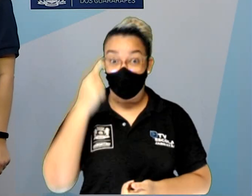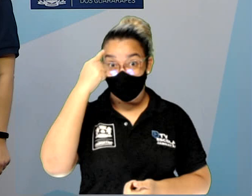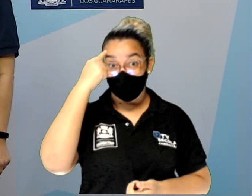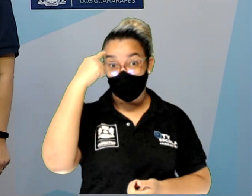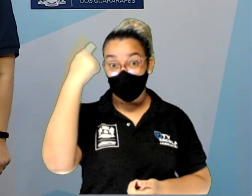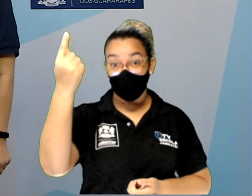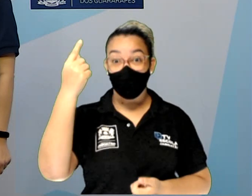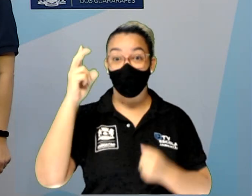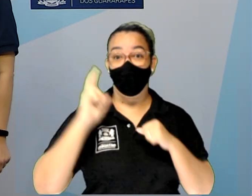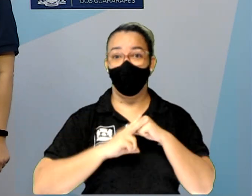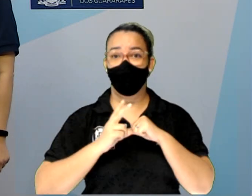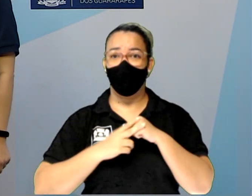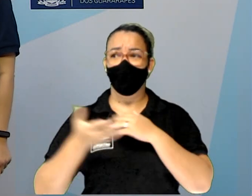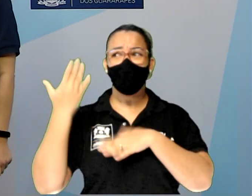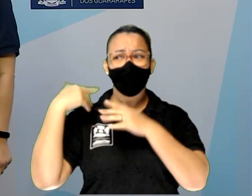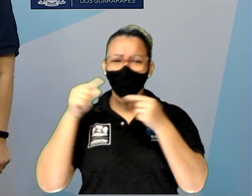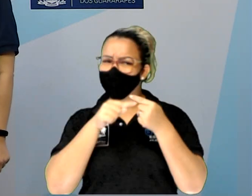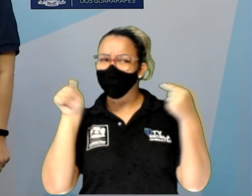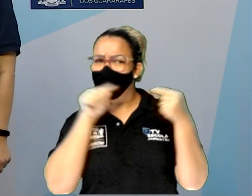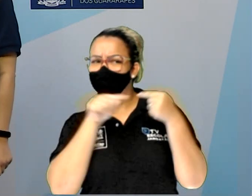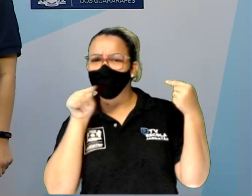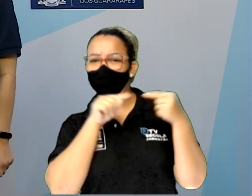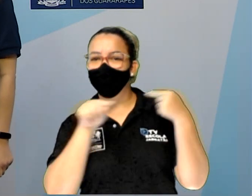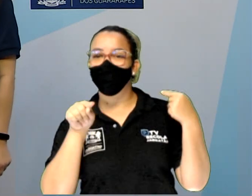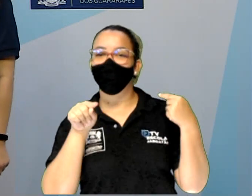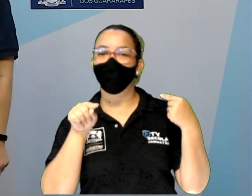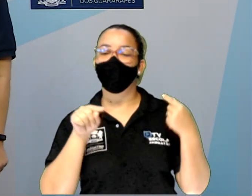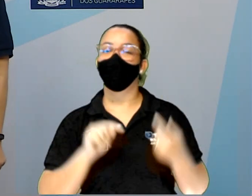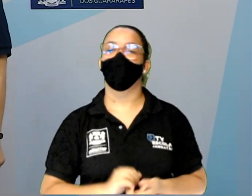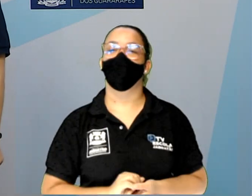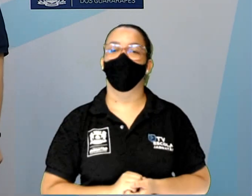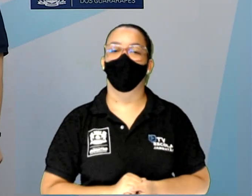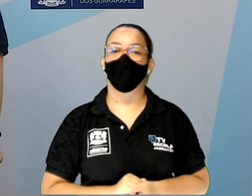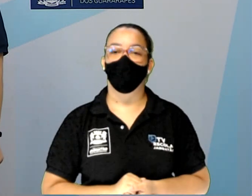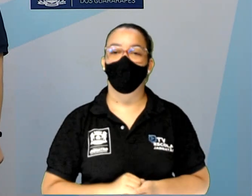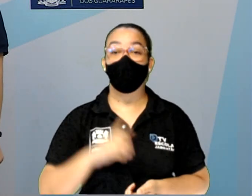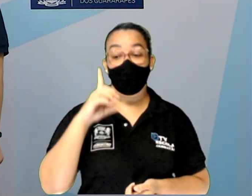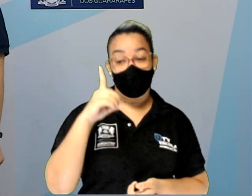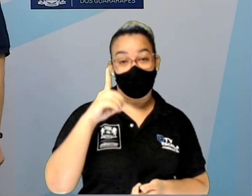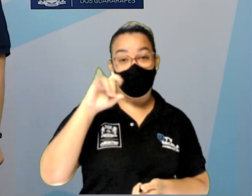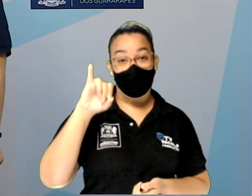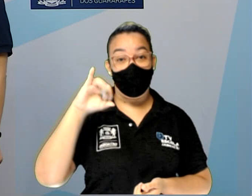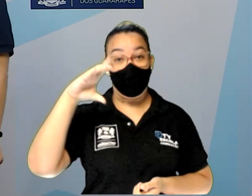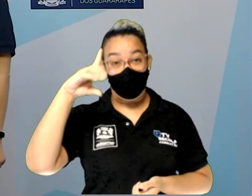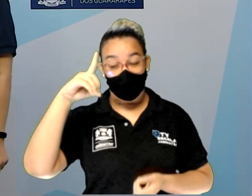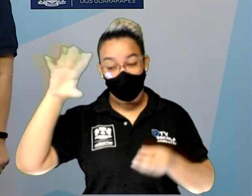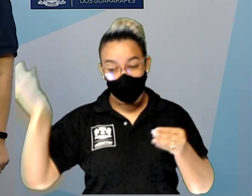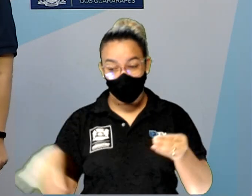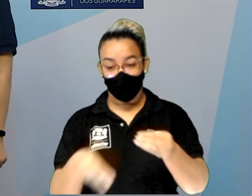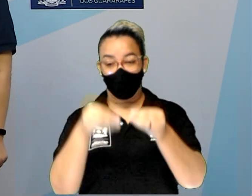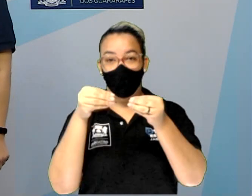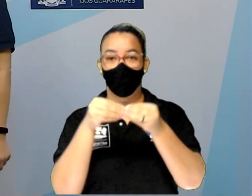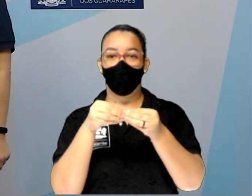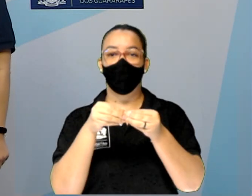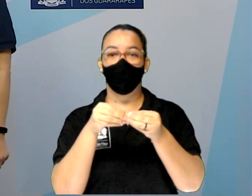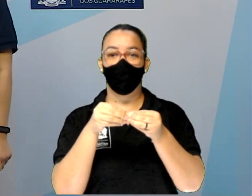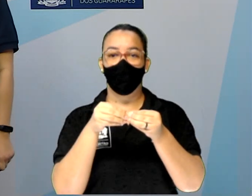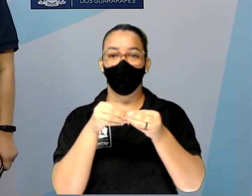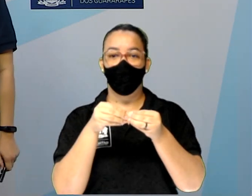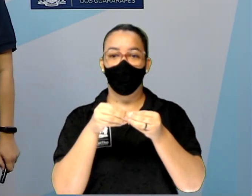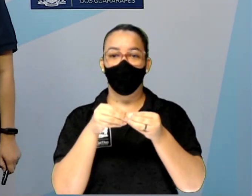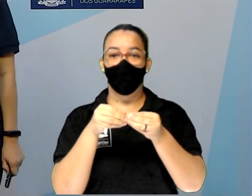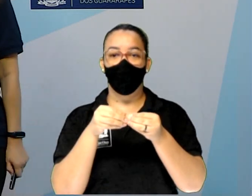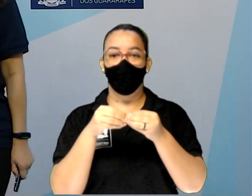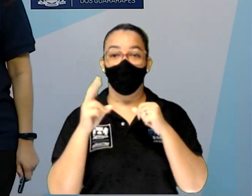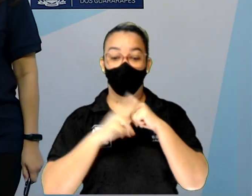Lembra que não combina, seria nos passados. Então, se tem did na frase, o verbo